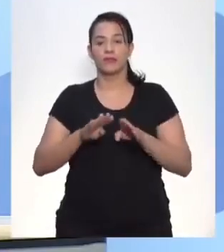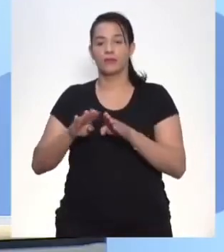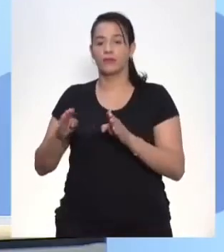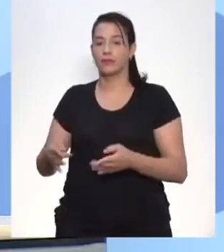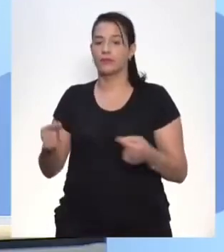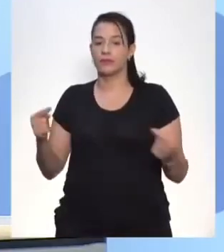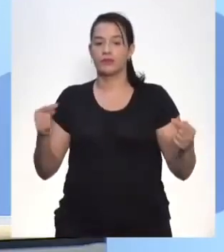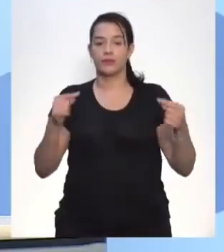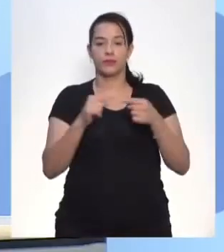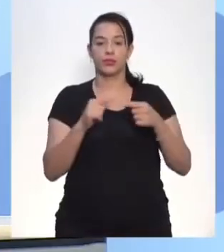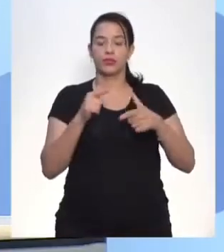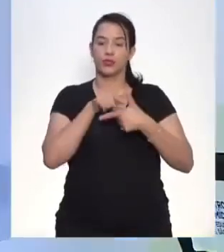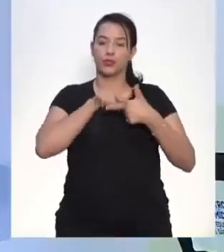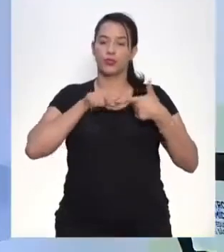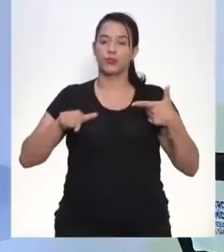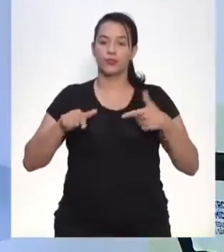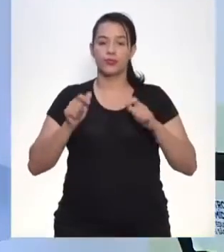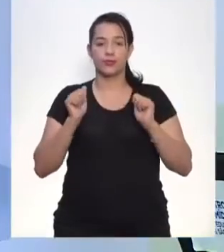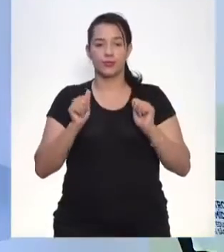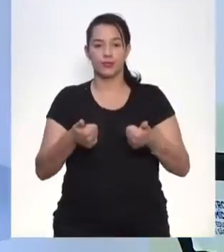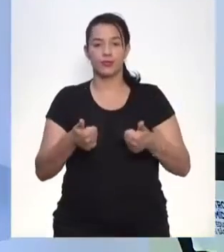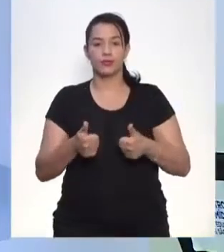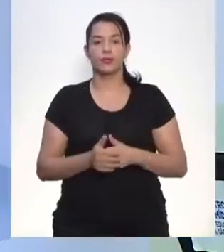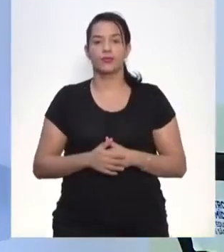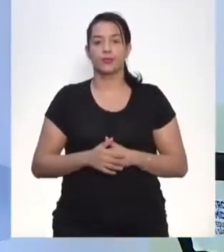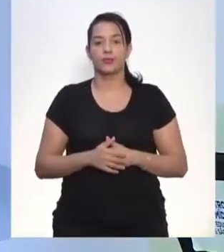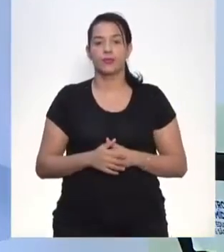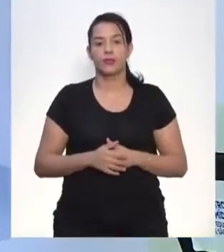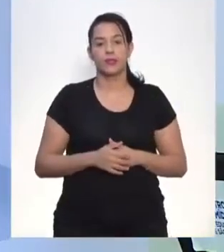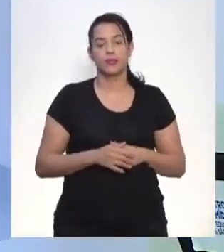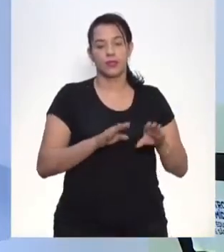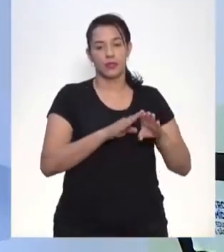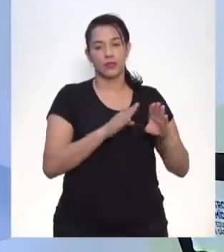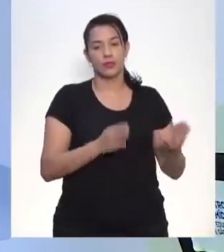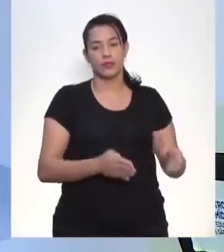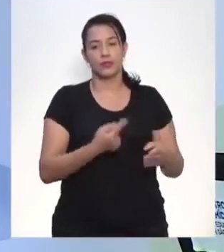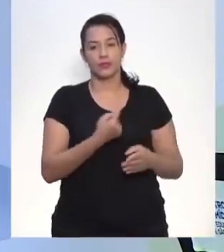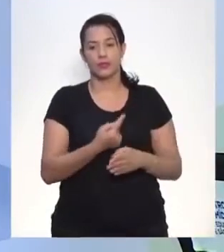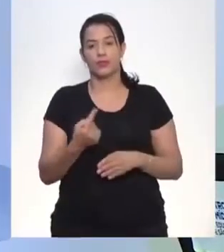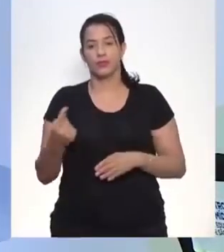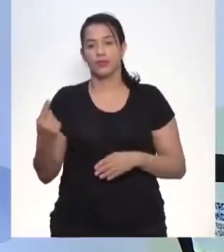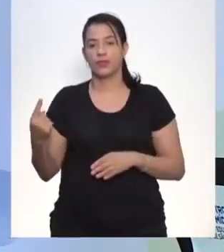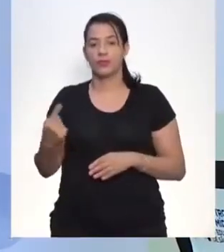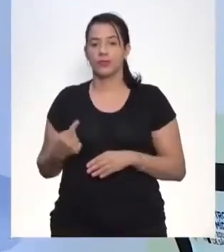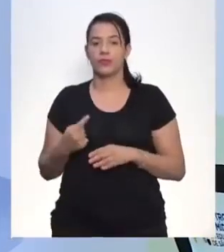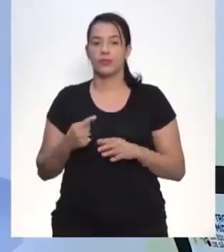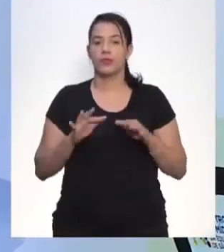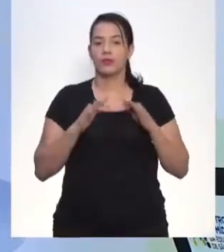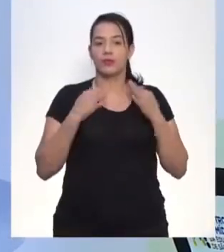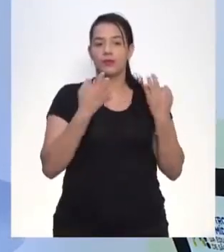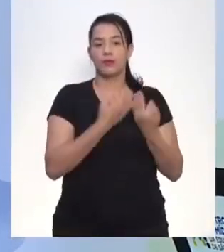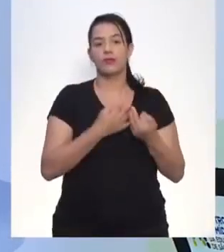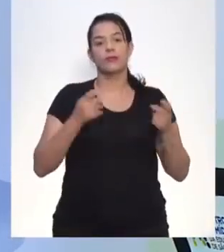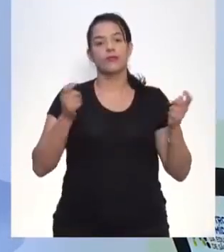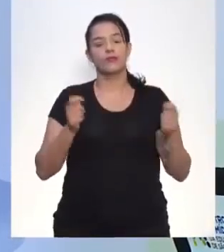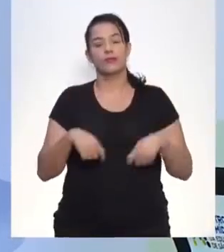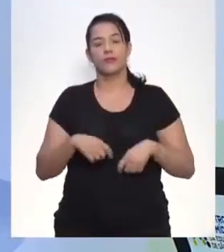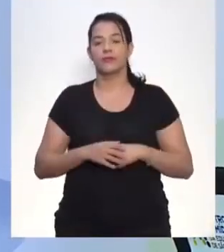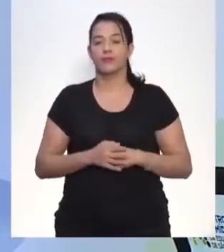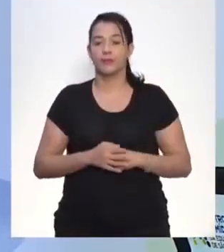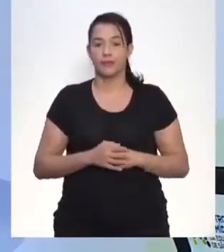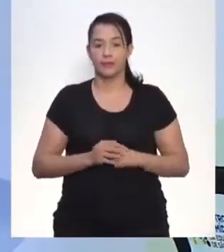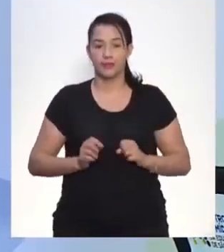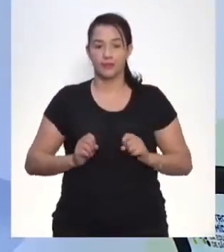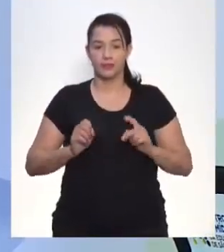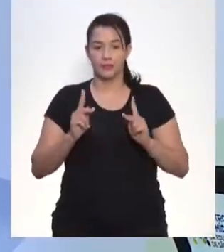mesmo. Então, dividir aí, você aí conseguiria colocar uma mesa, né? Uma família em cada mesa, aí você conseguiria fazer essa divisão.